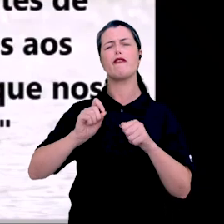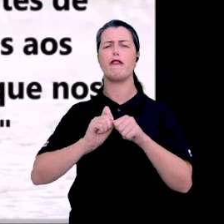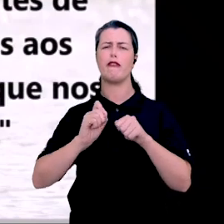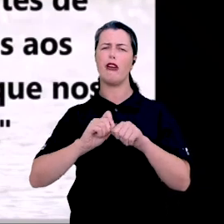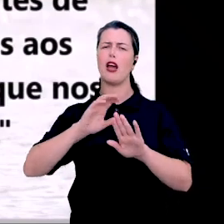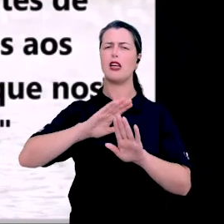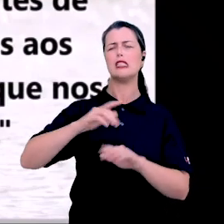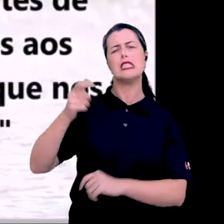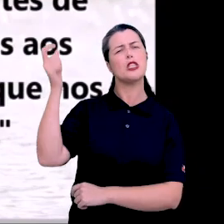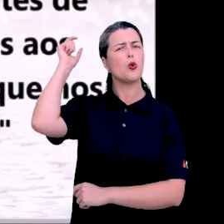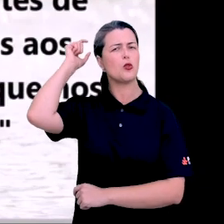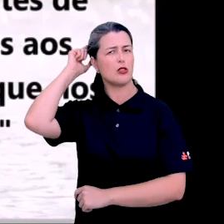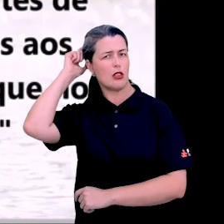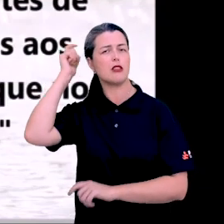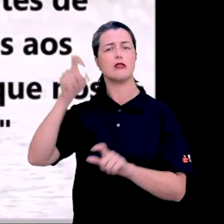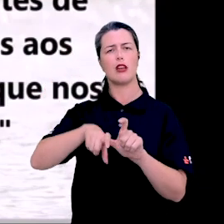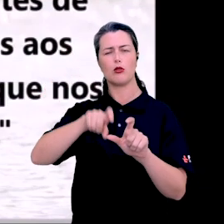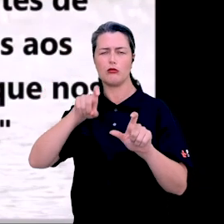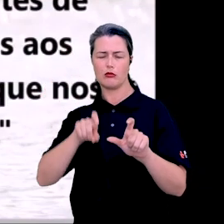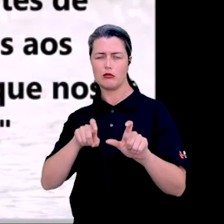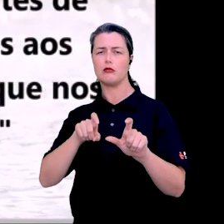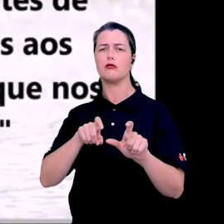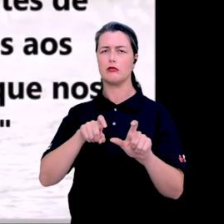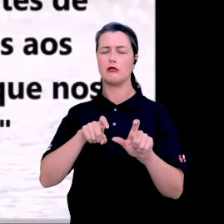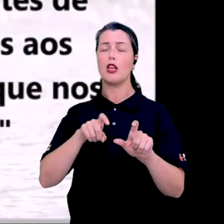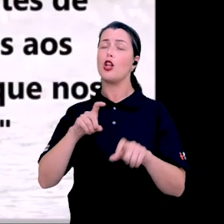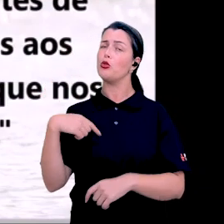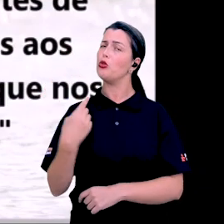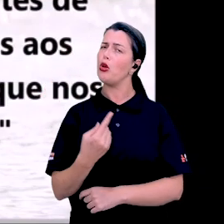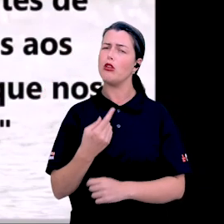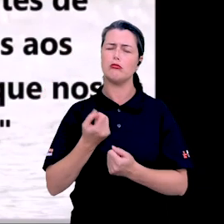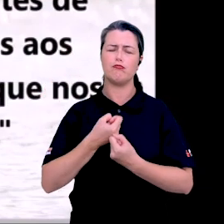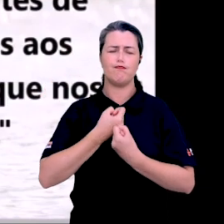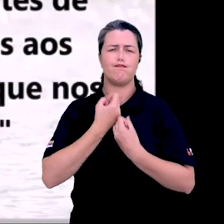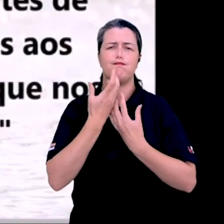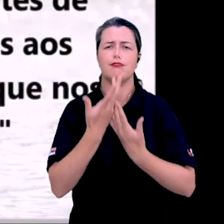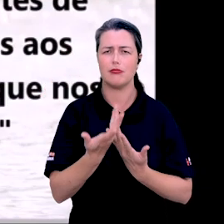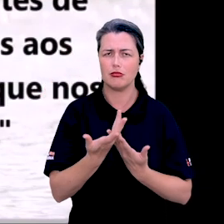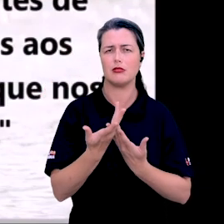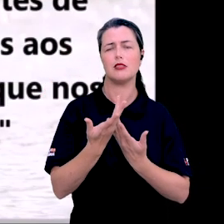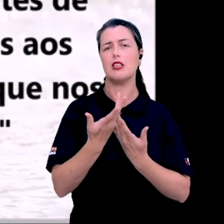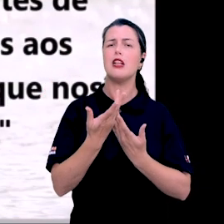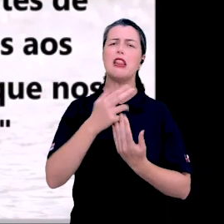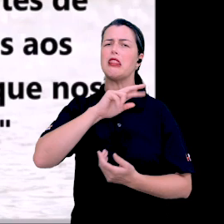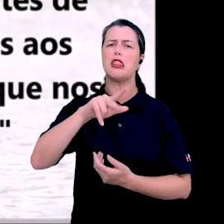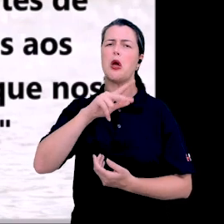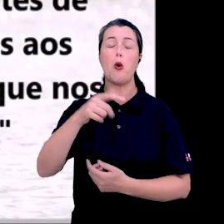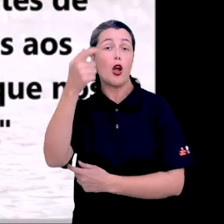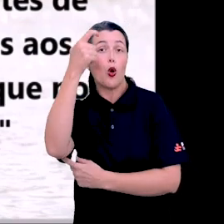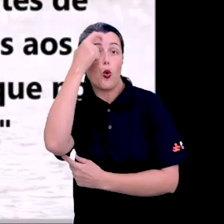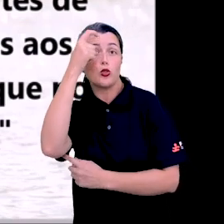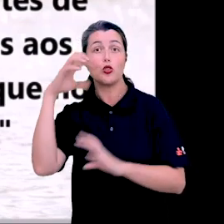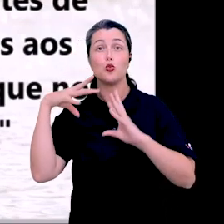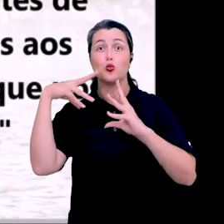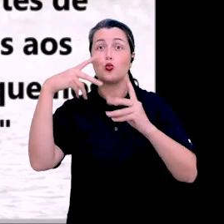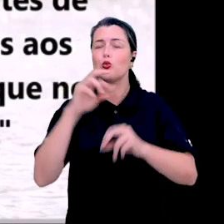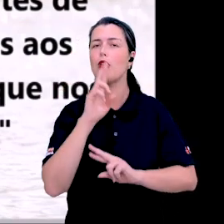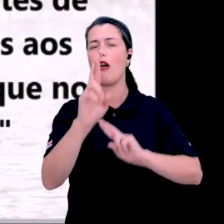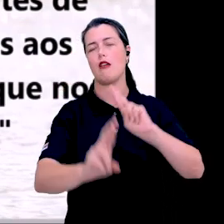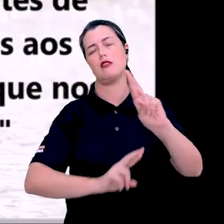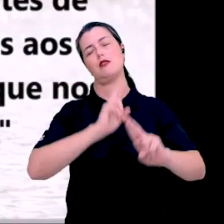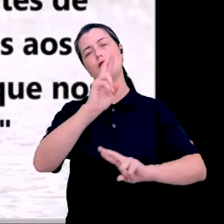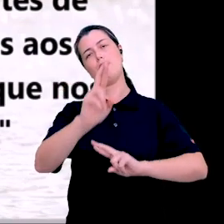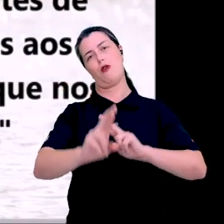nossas ações é realizada de forma rápida e automática, não se pode afirmar que estamos plenamente conscientes